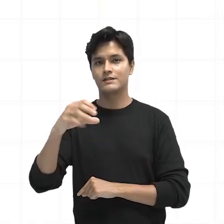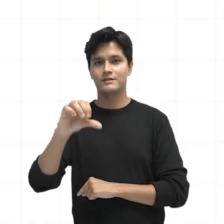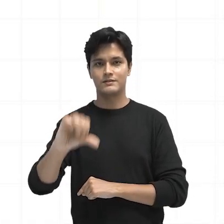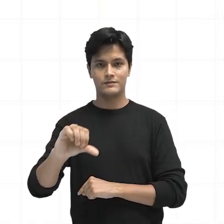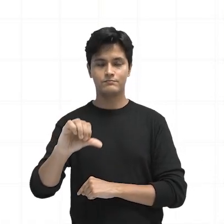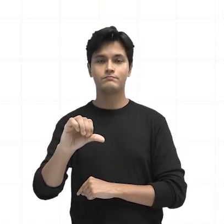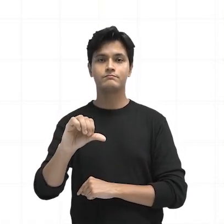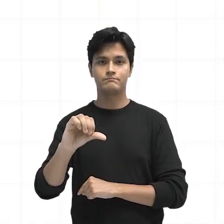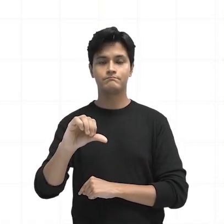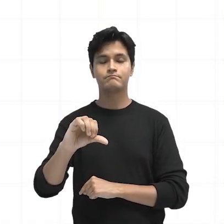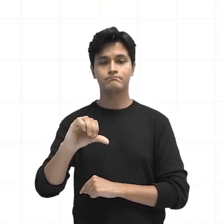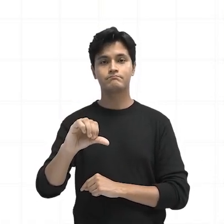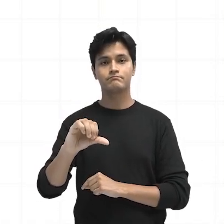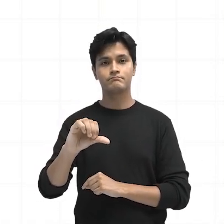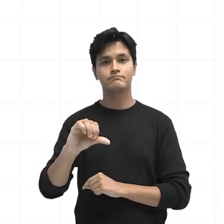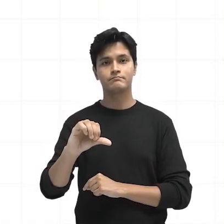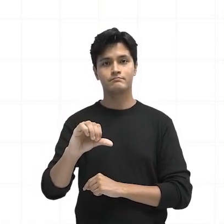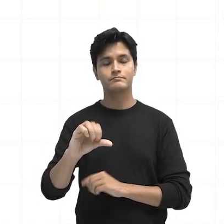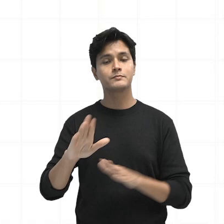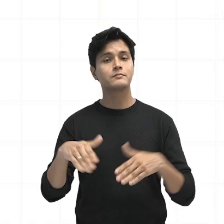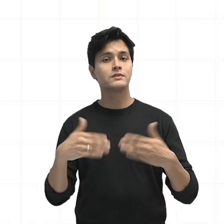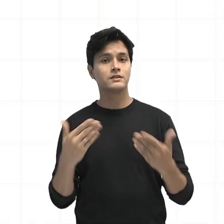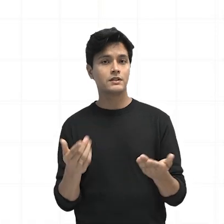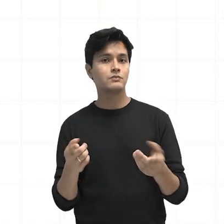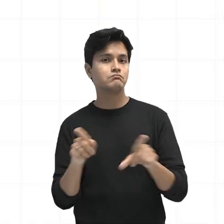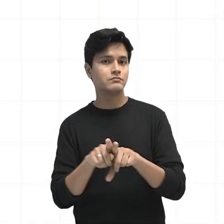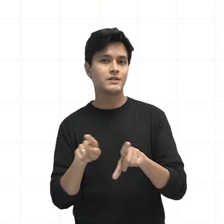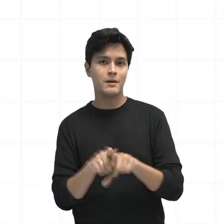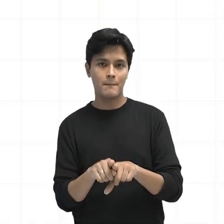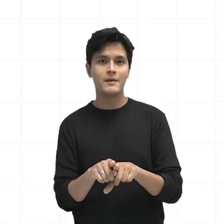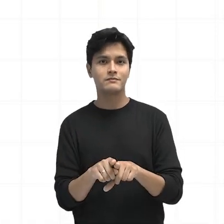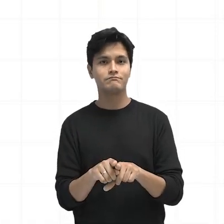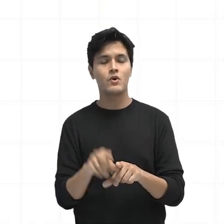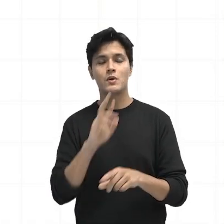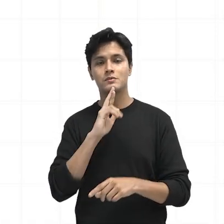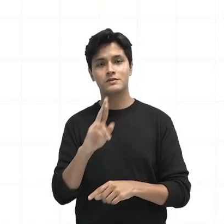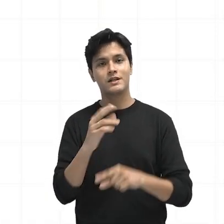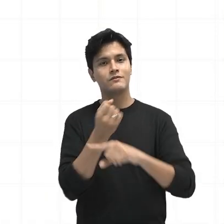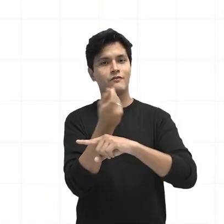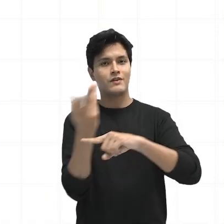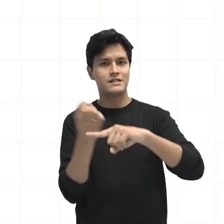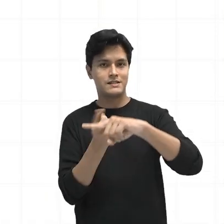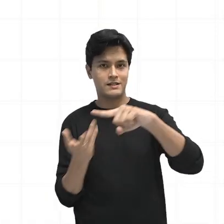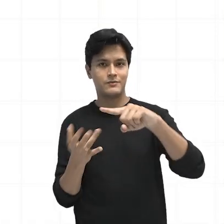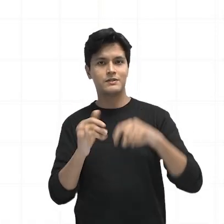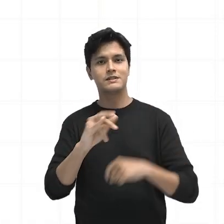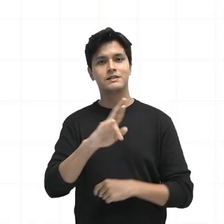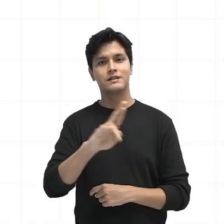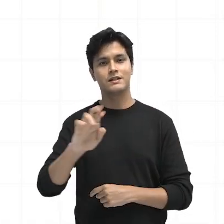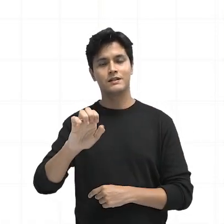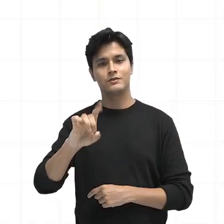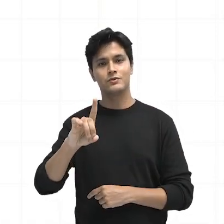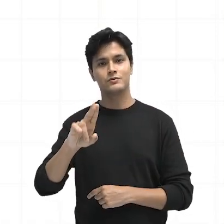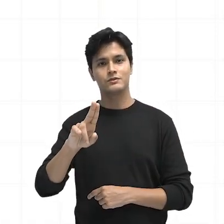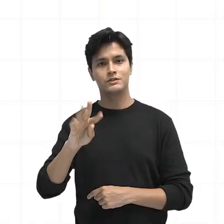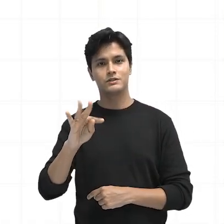139, o que acarreta também em uma fração irredutível, tá? Então, olha só,